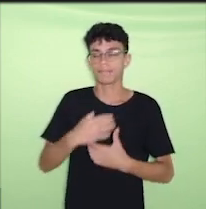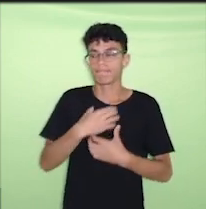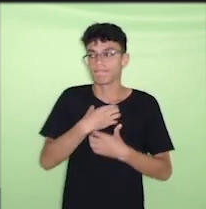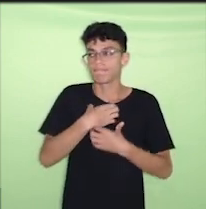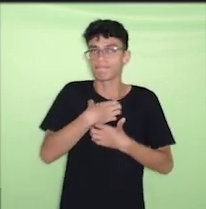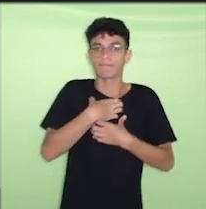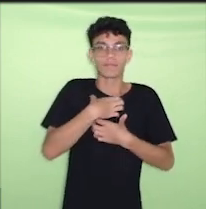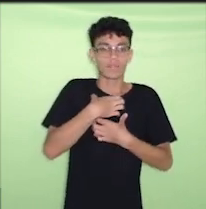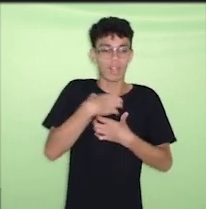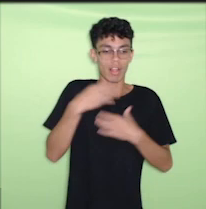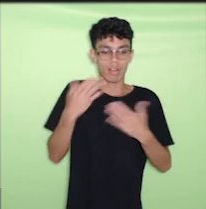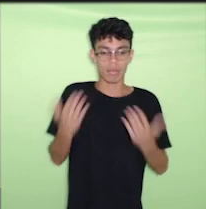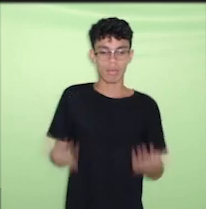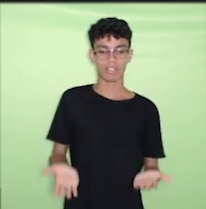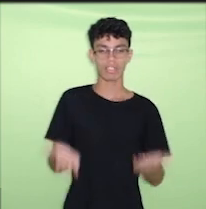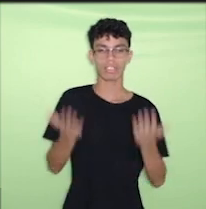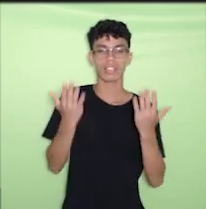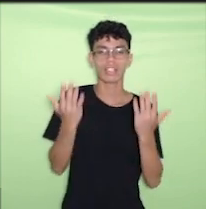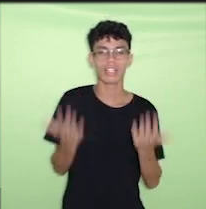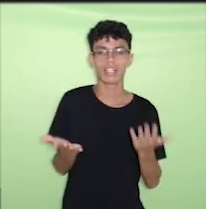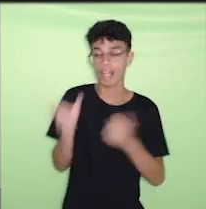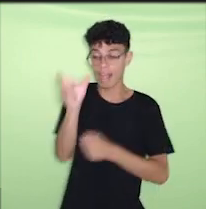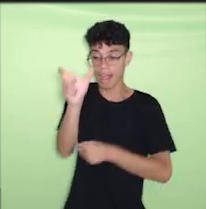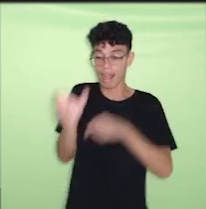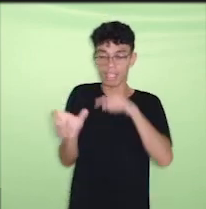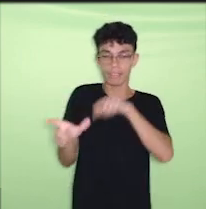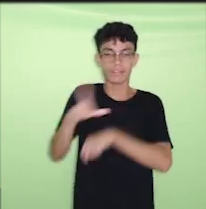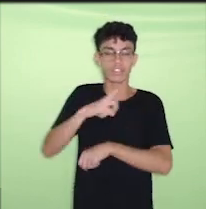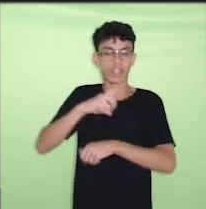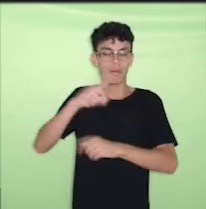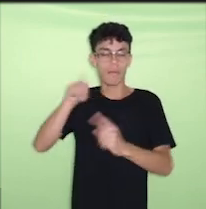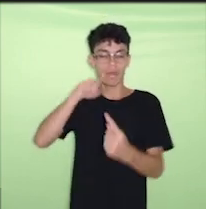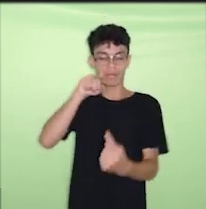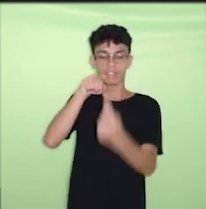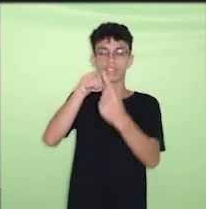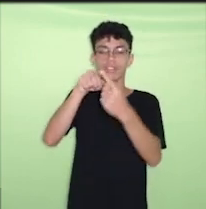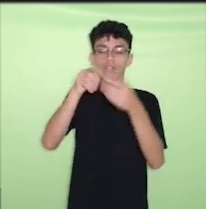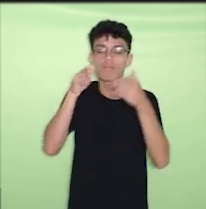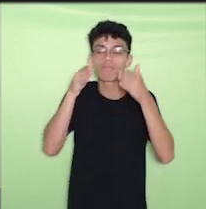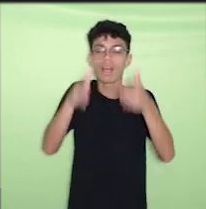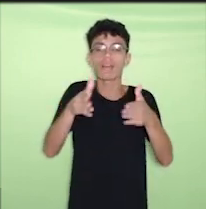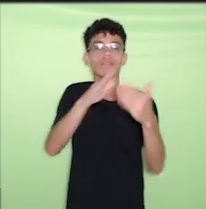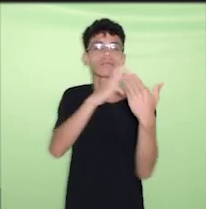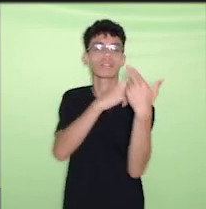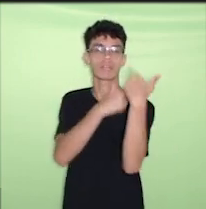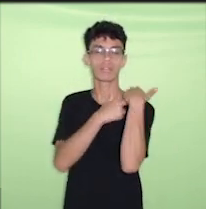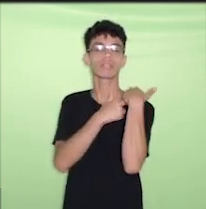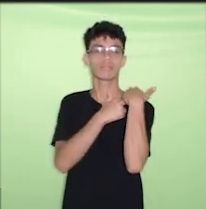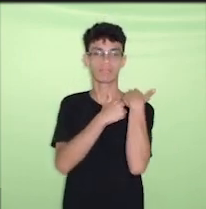leve. Agora, ele tinha uma diretriz, não é, América? Uma tarefa.